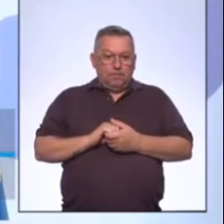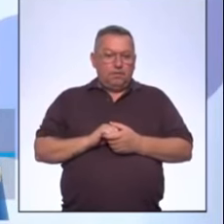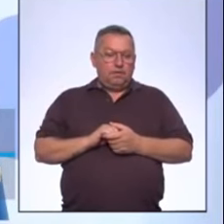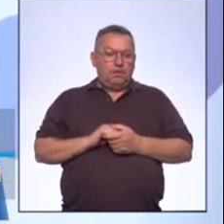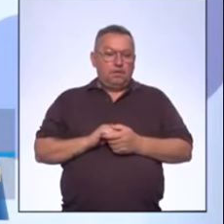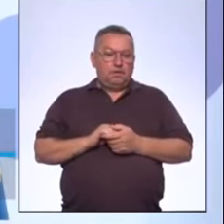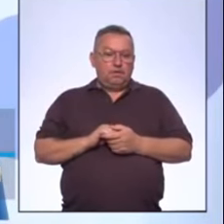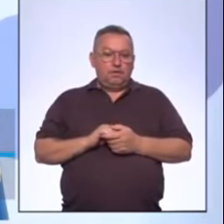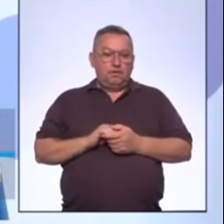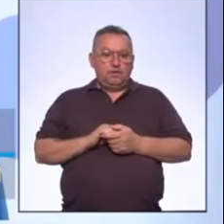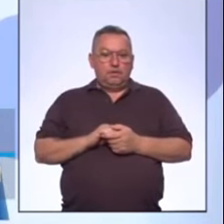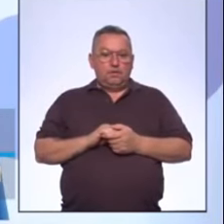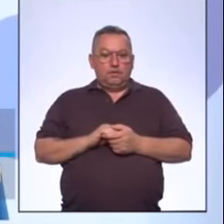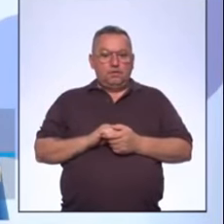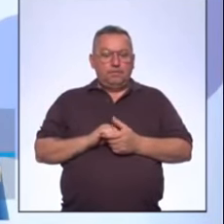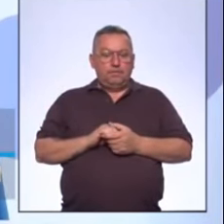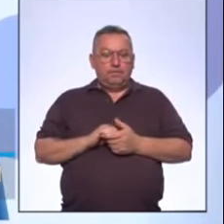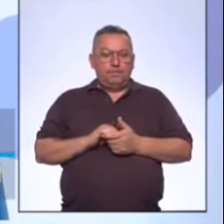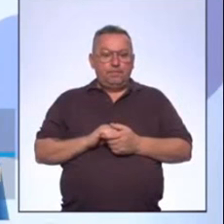Marília, Cibele também.